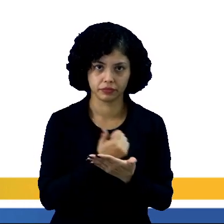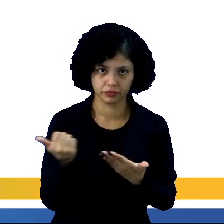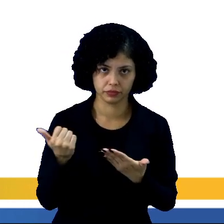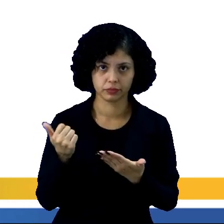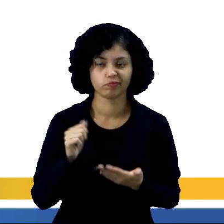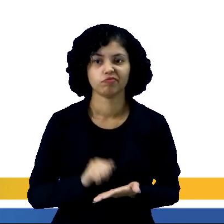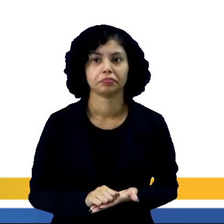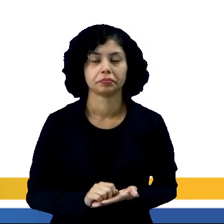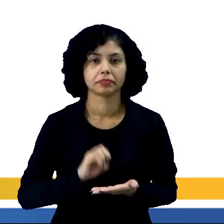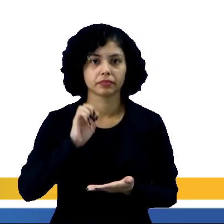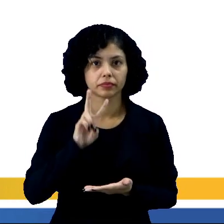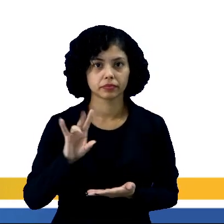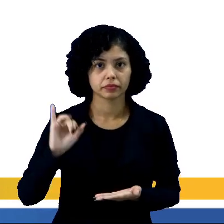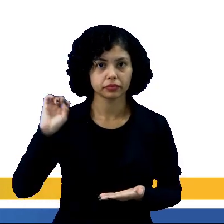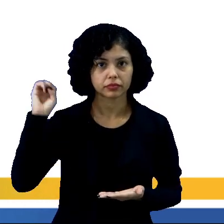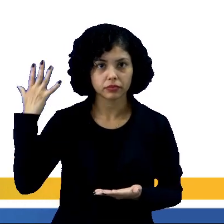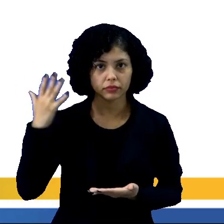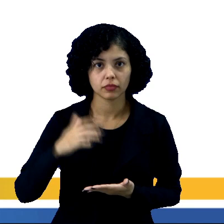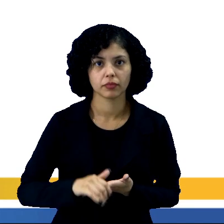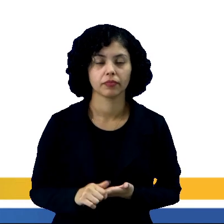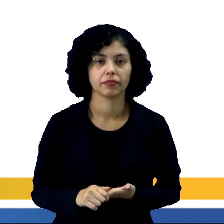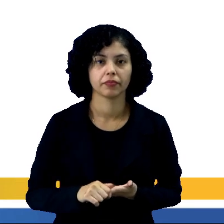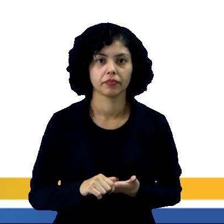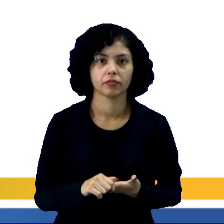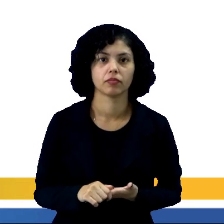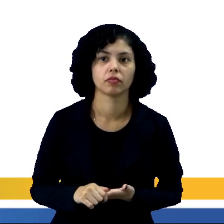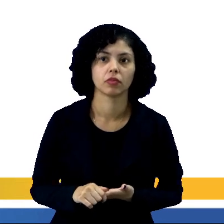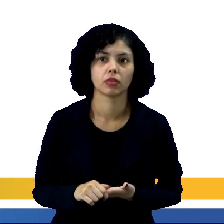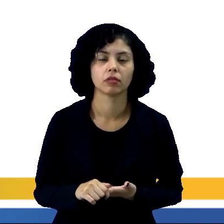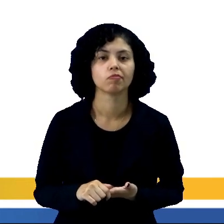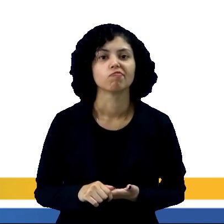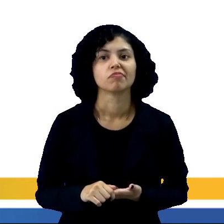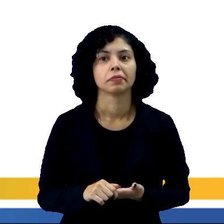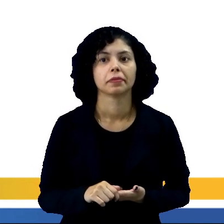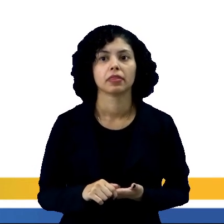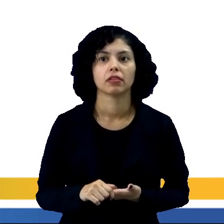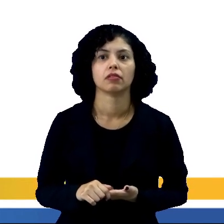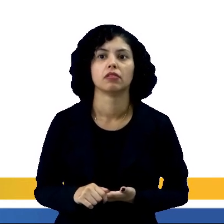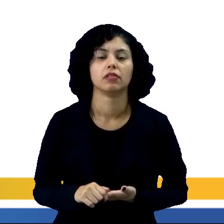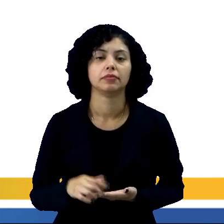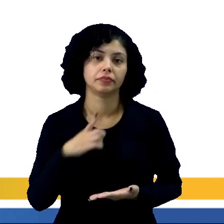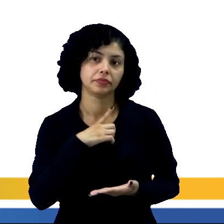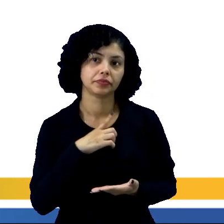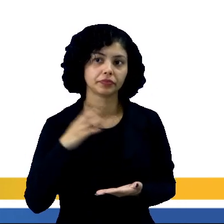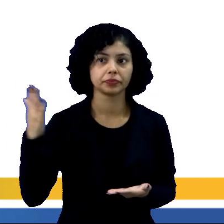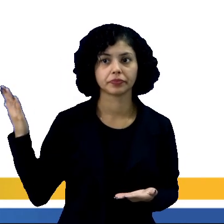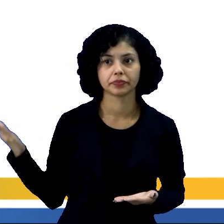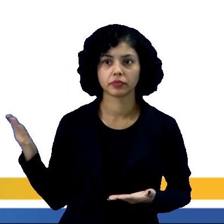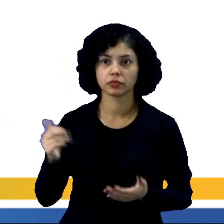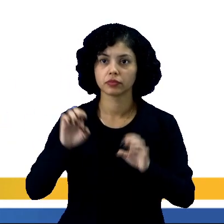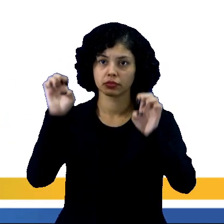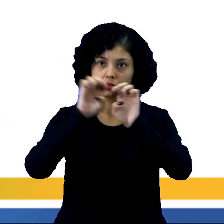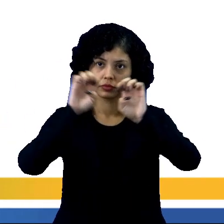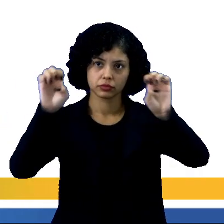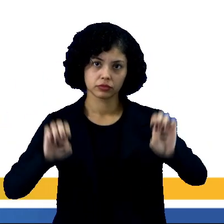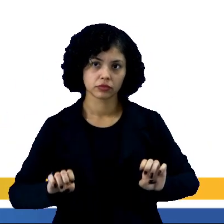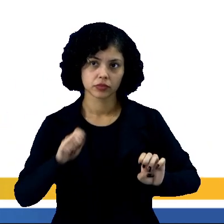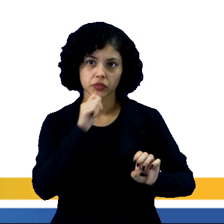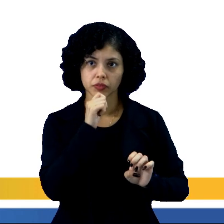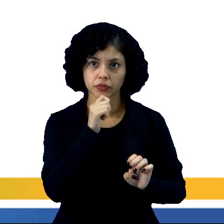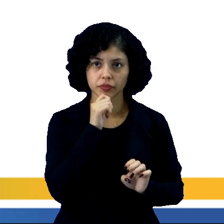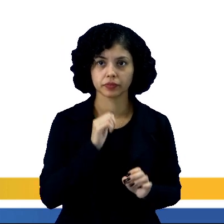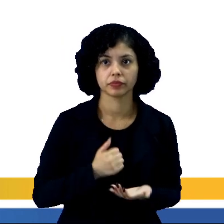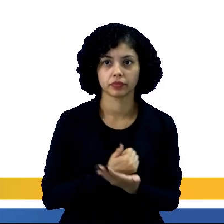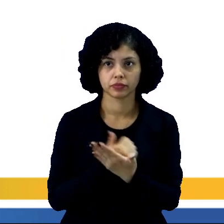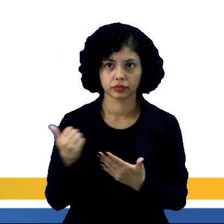ação, né, que vai acontecer, tá? Então existe essas formas aí. E a estrutura,